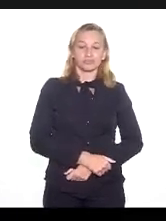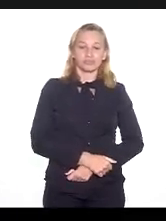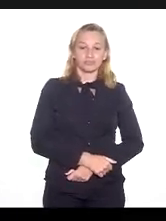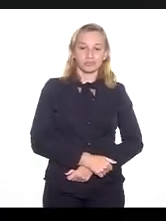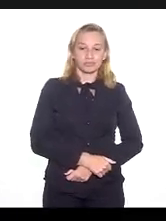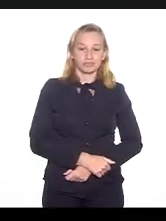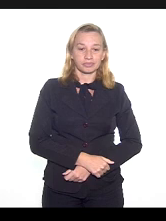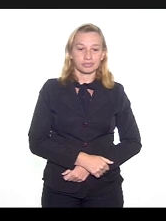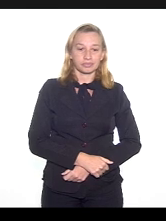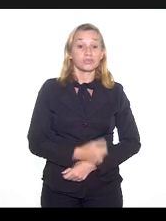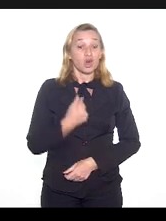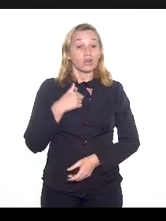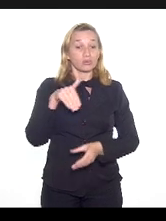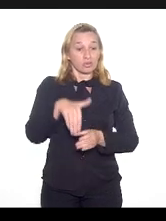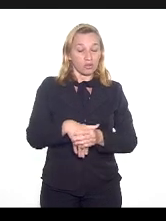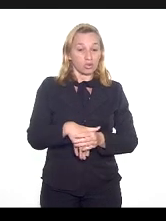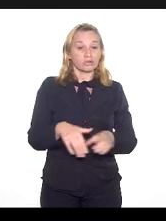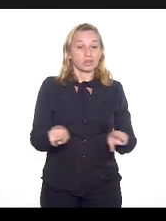Carneiro. Eu também voto